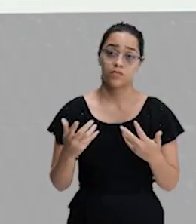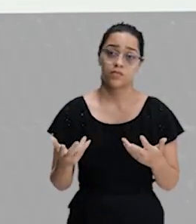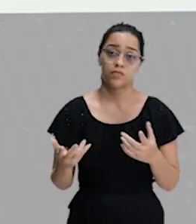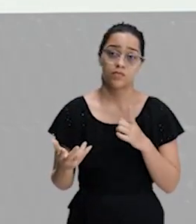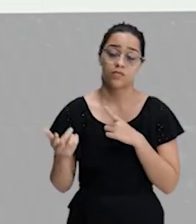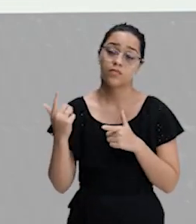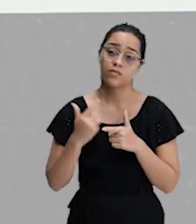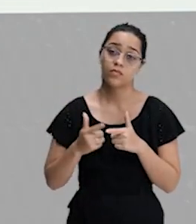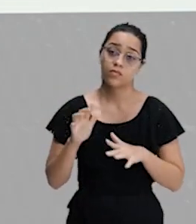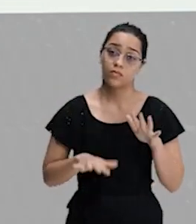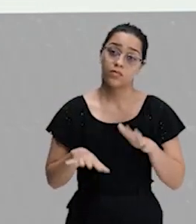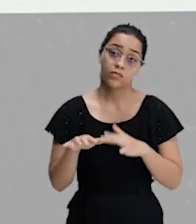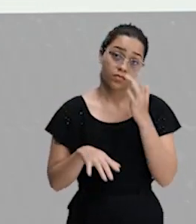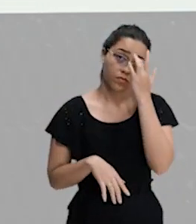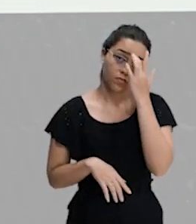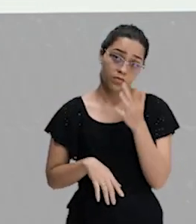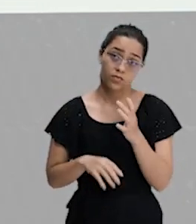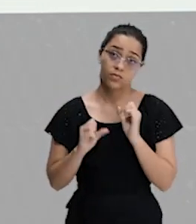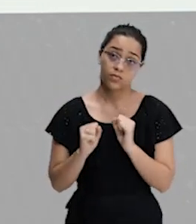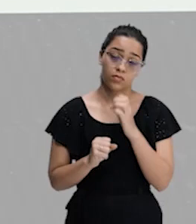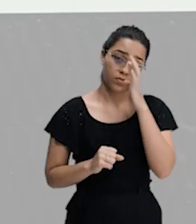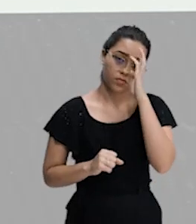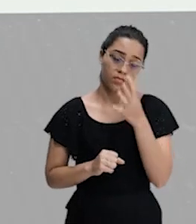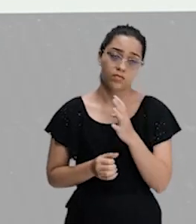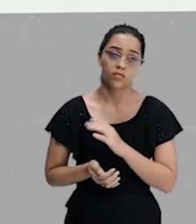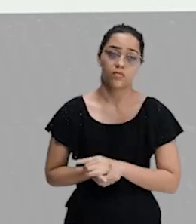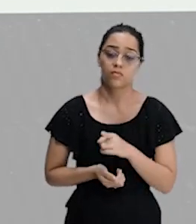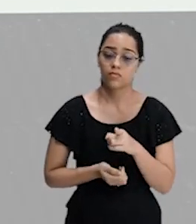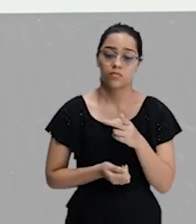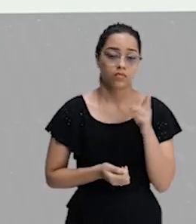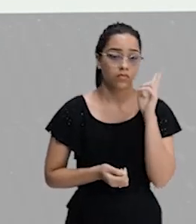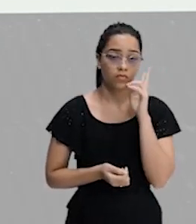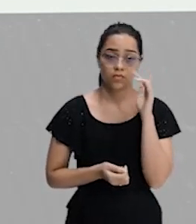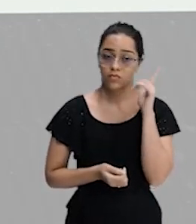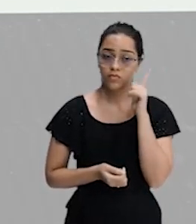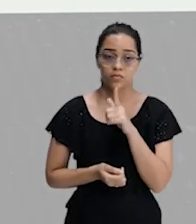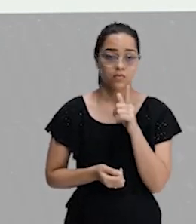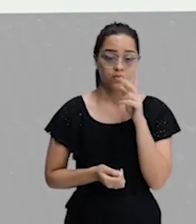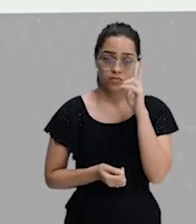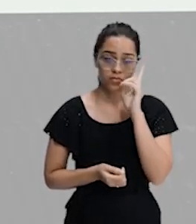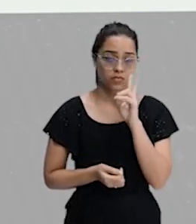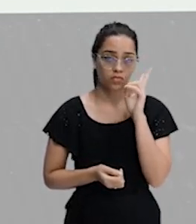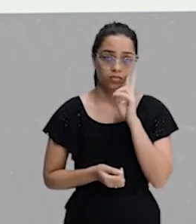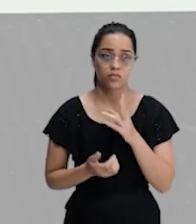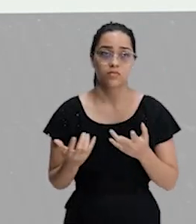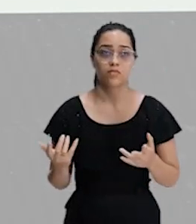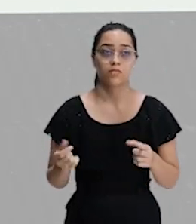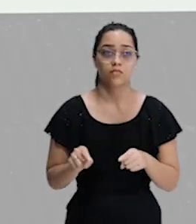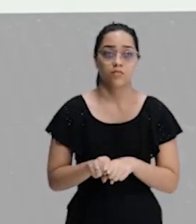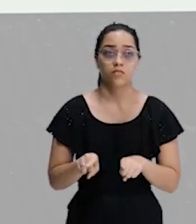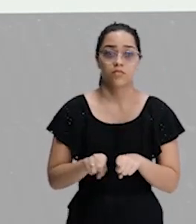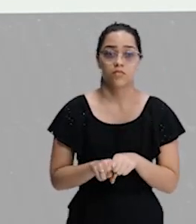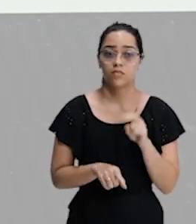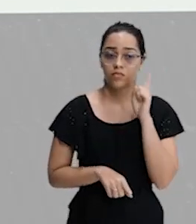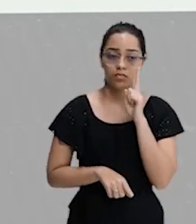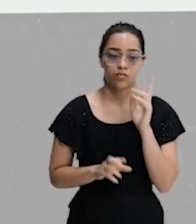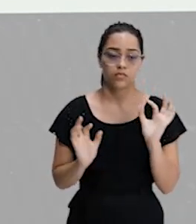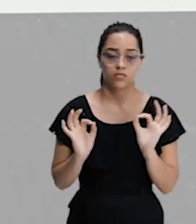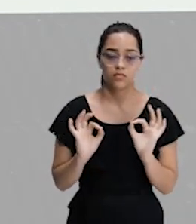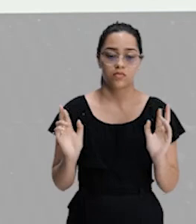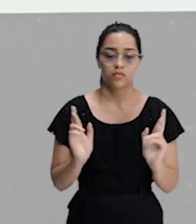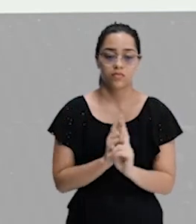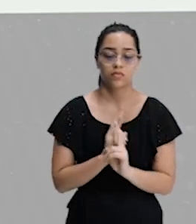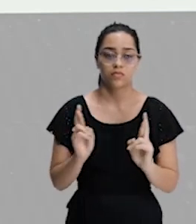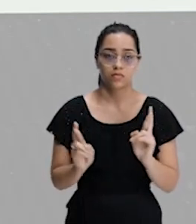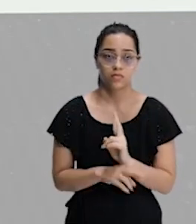um problema que às vezes é até fácil de você resolver. Mas se você não lembrar o que é um cilindro equilátero e você não lembrar dessa relação